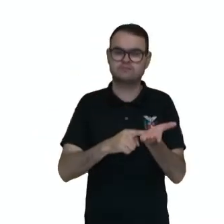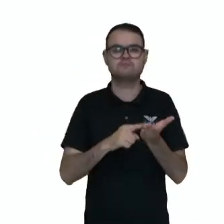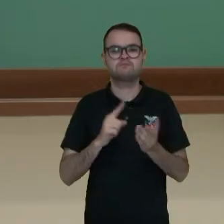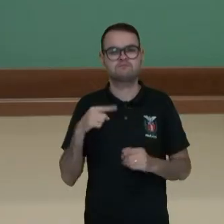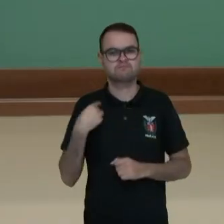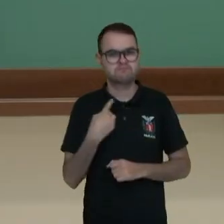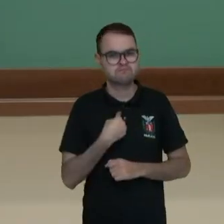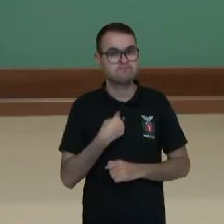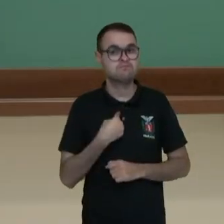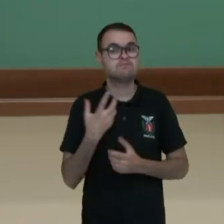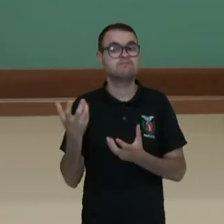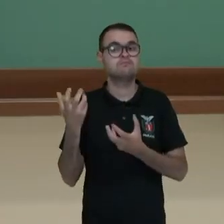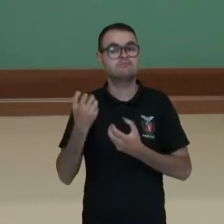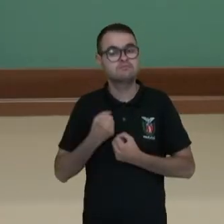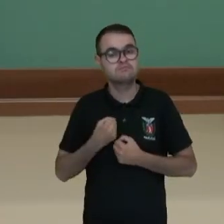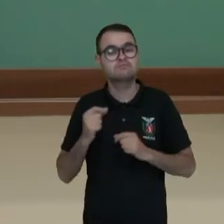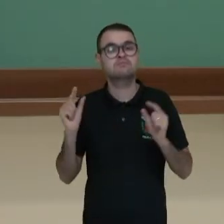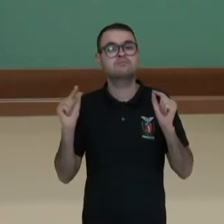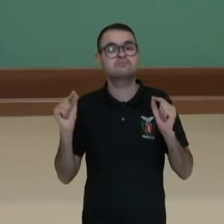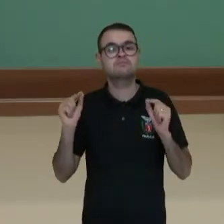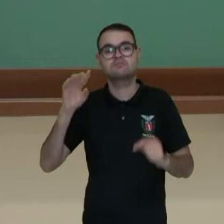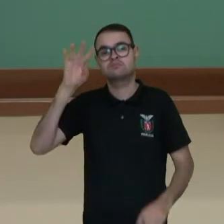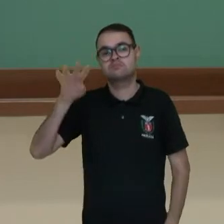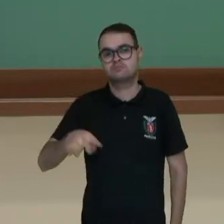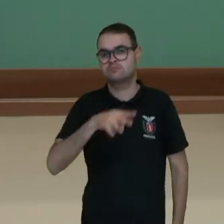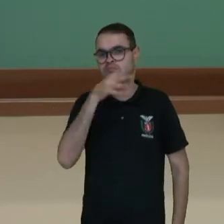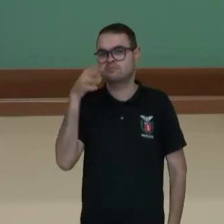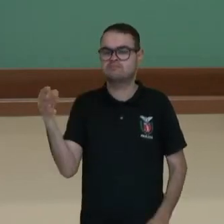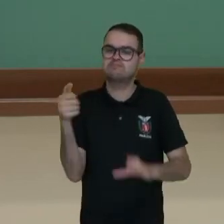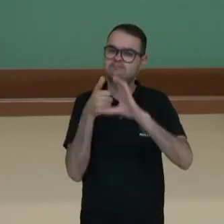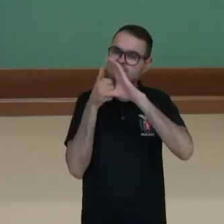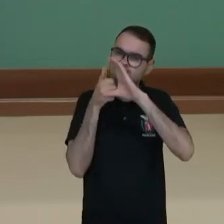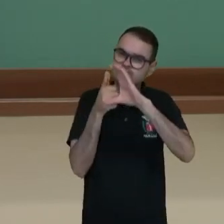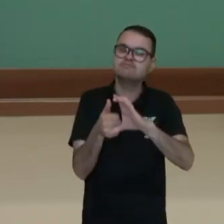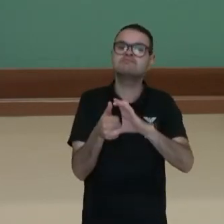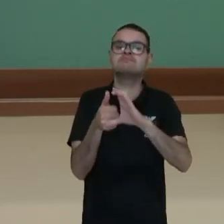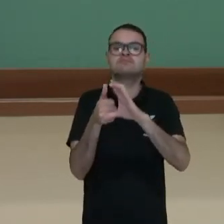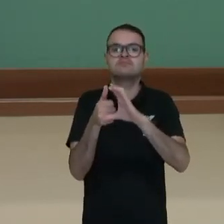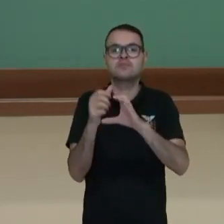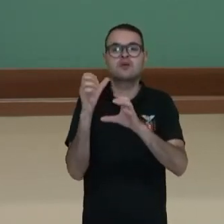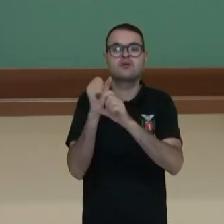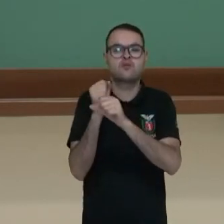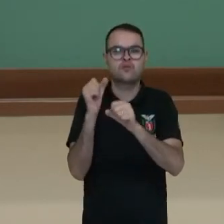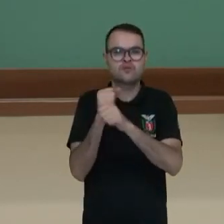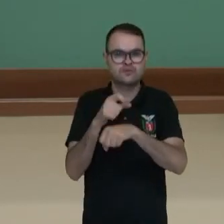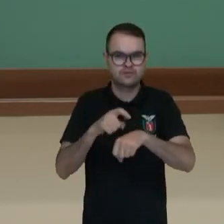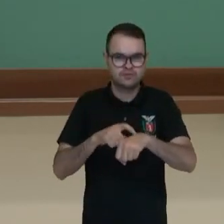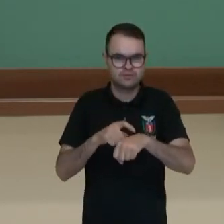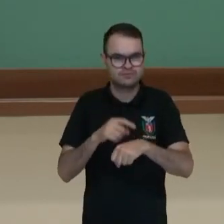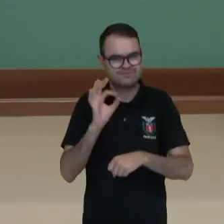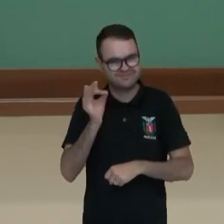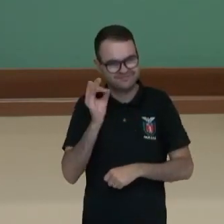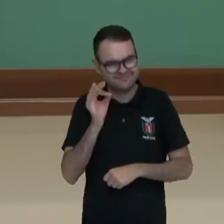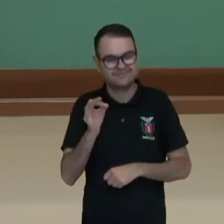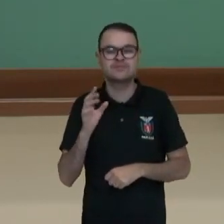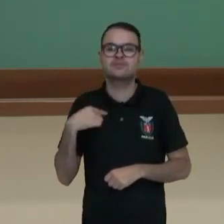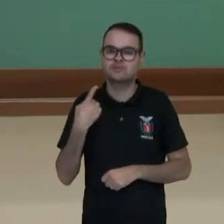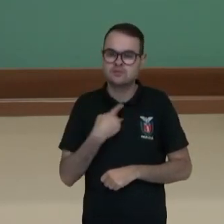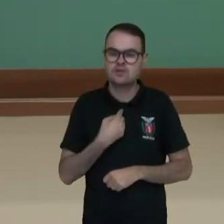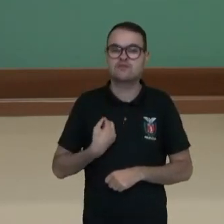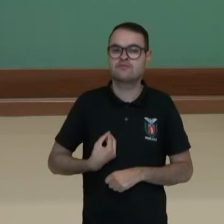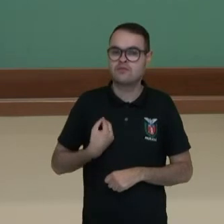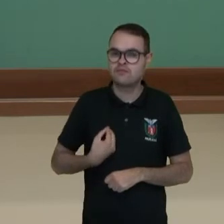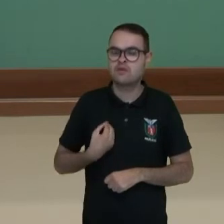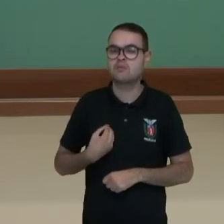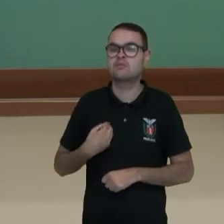Nós adotamos o calendário cristão para a contagem do tempo, Então nós estamos vivendo o